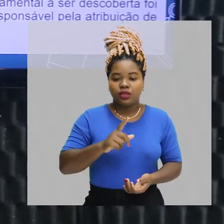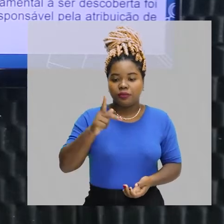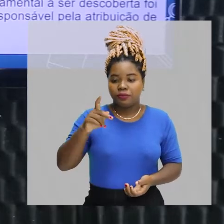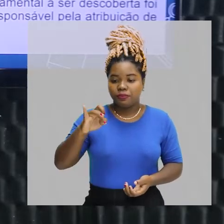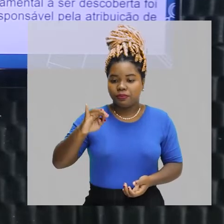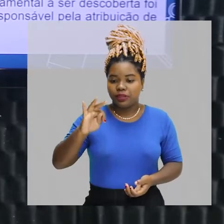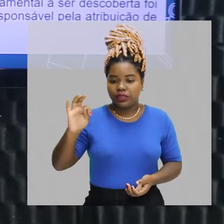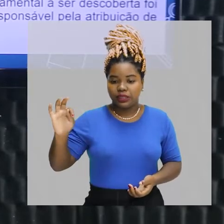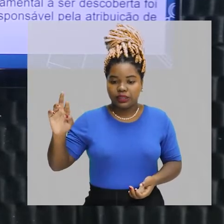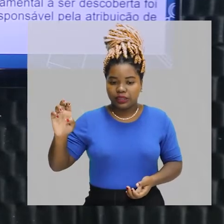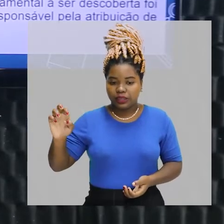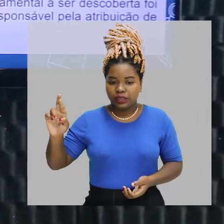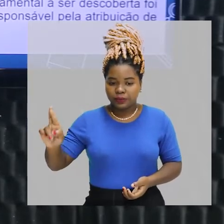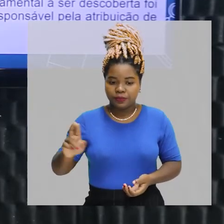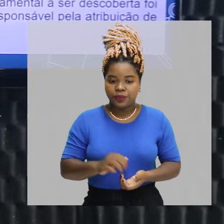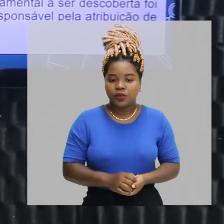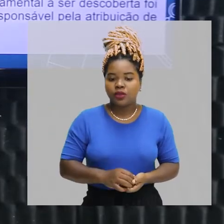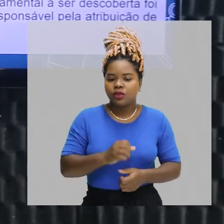Higgs, certo? Em